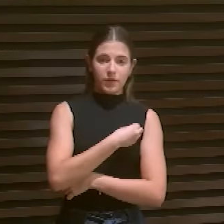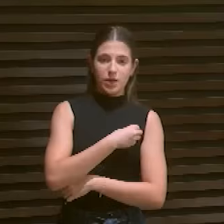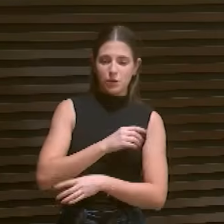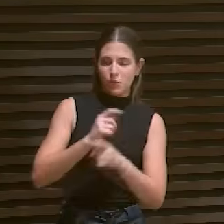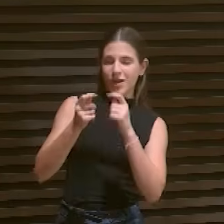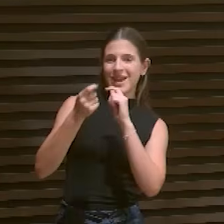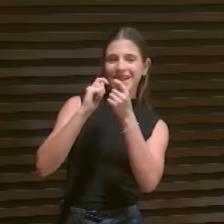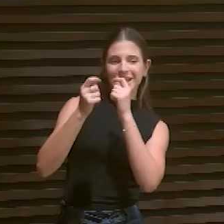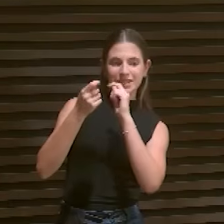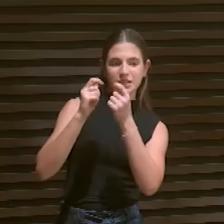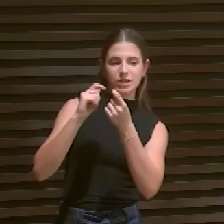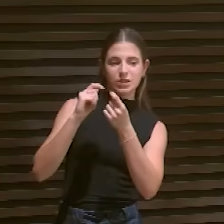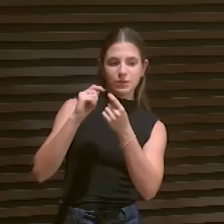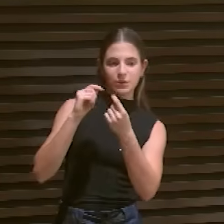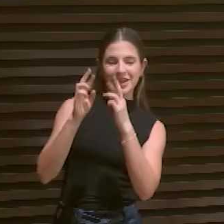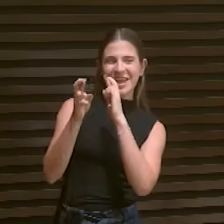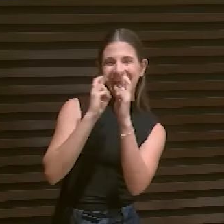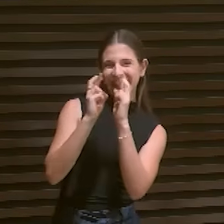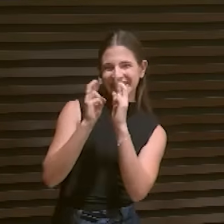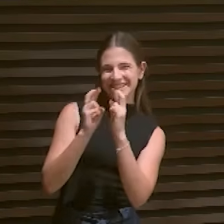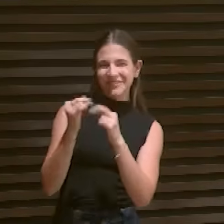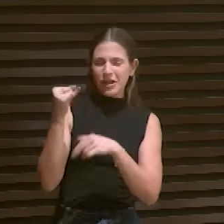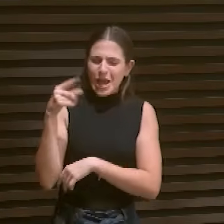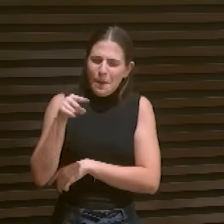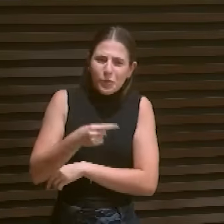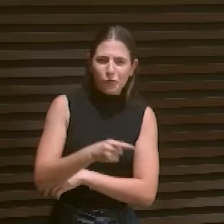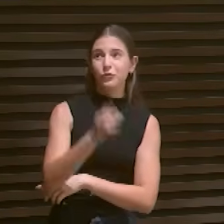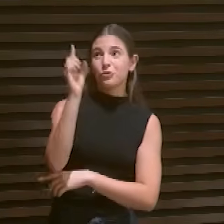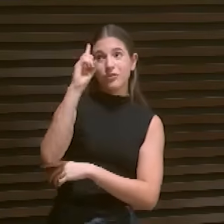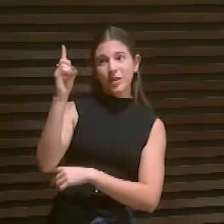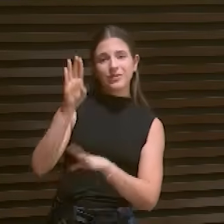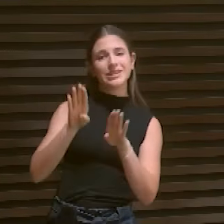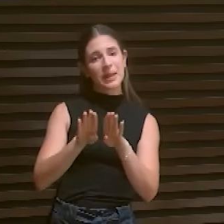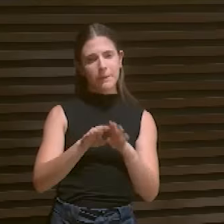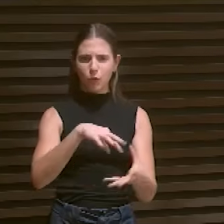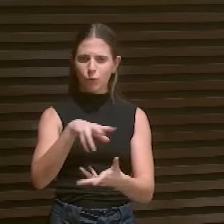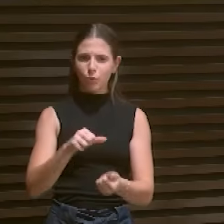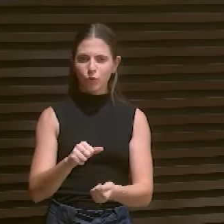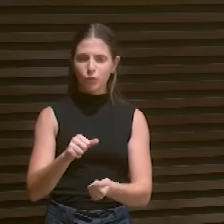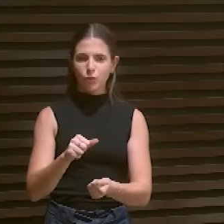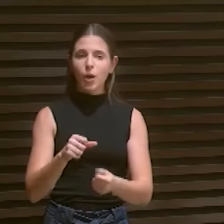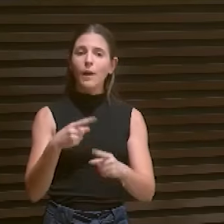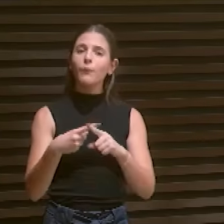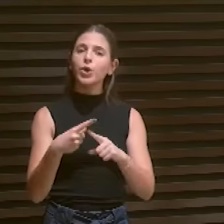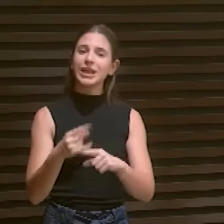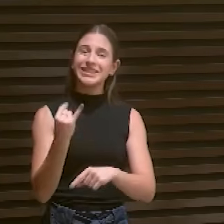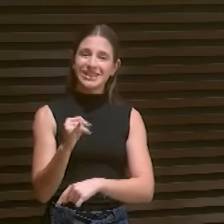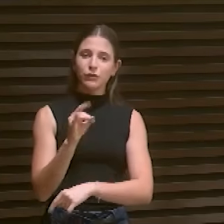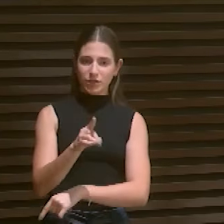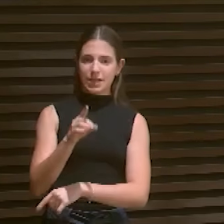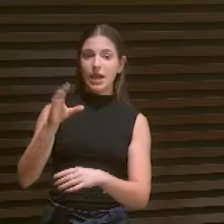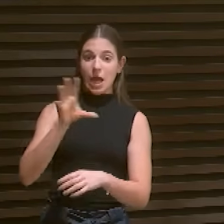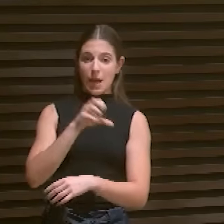com Deus e com o mundo. Não pode amar tudo o que Deus é e tem a oferecer e ainda assim amar